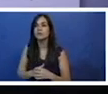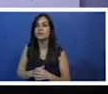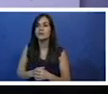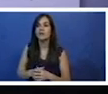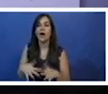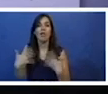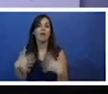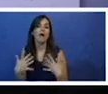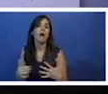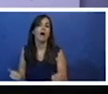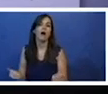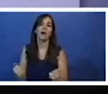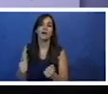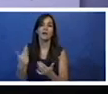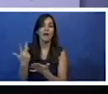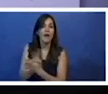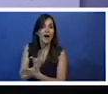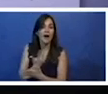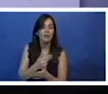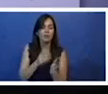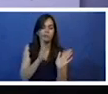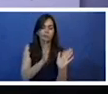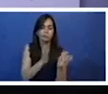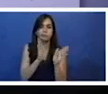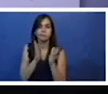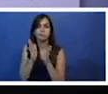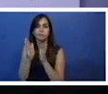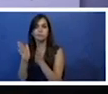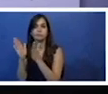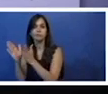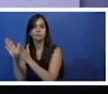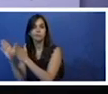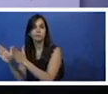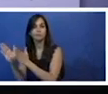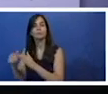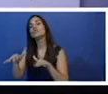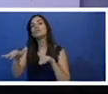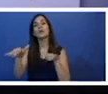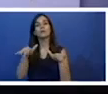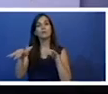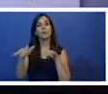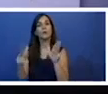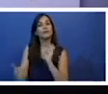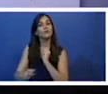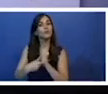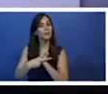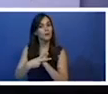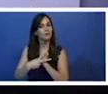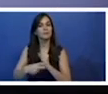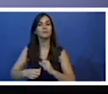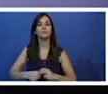e errar. Então são vários, é uma sequência de ações, de verbos.